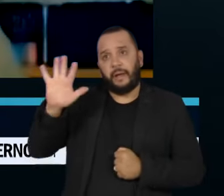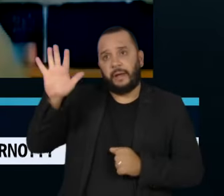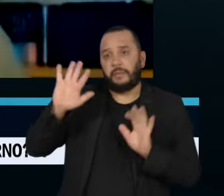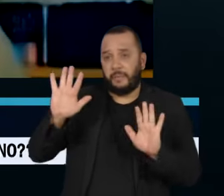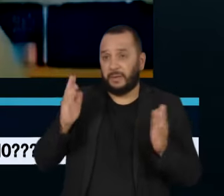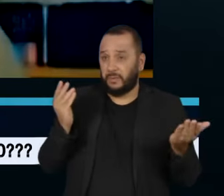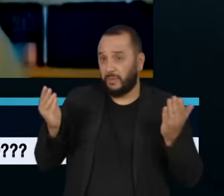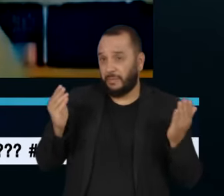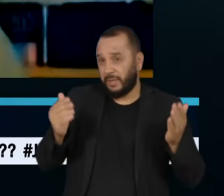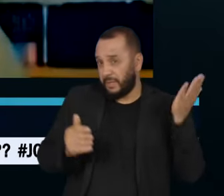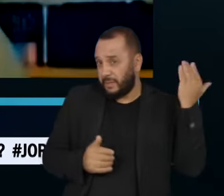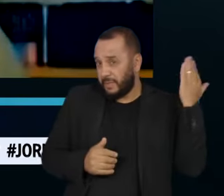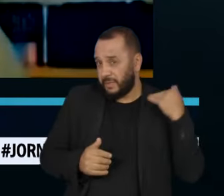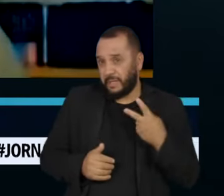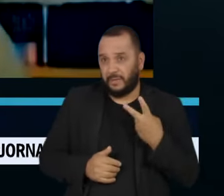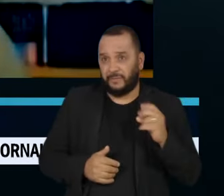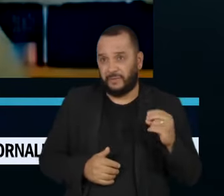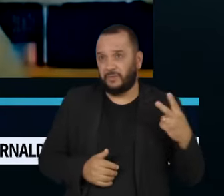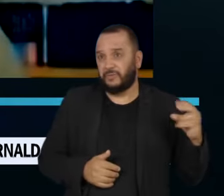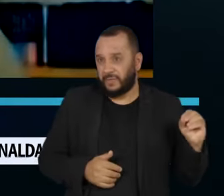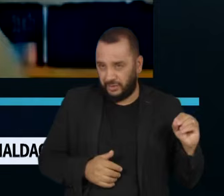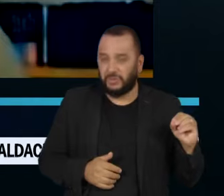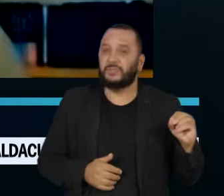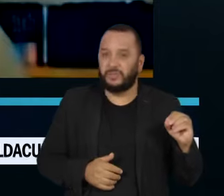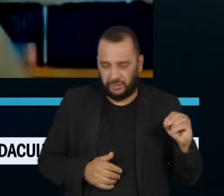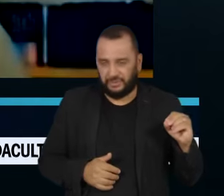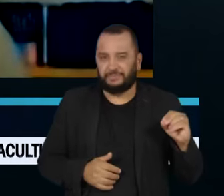que os momentos, né?